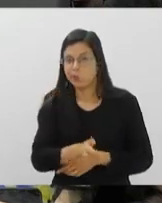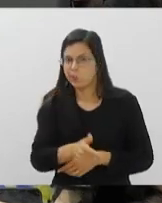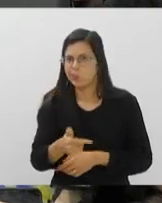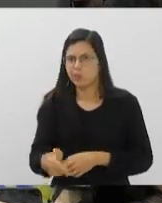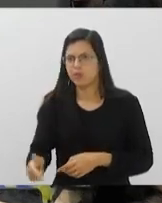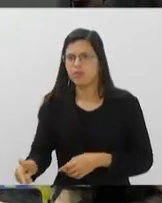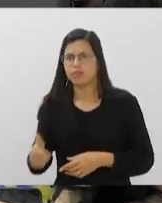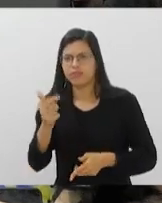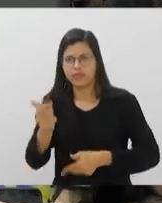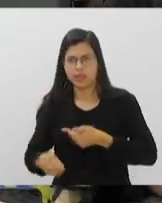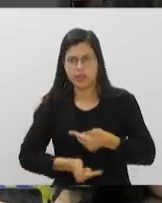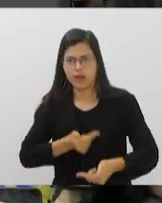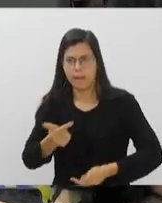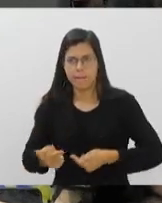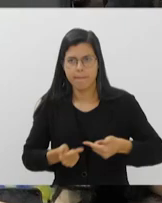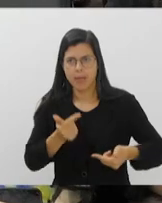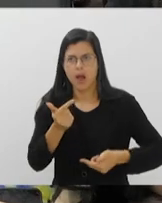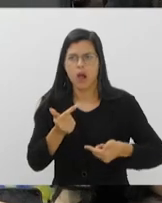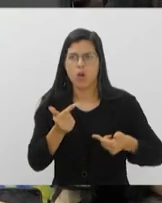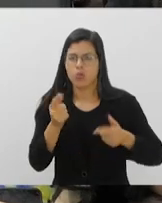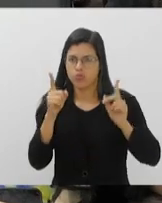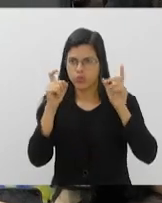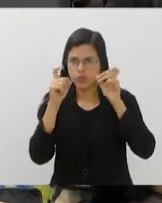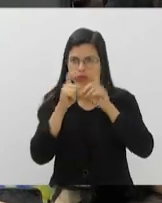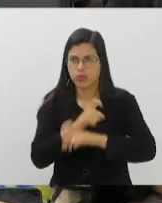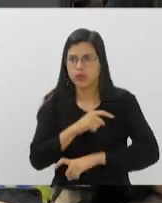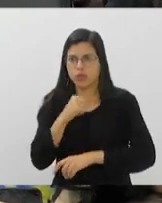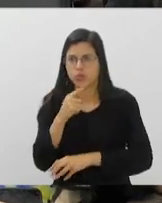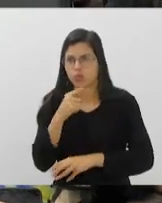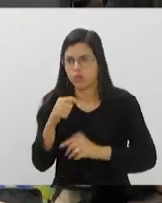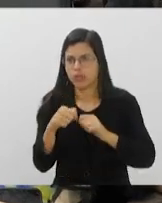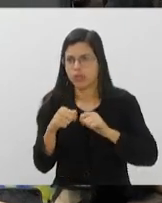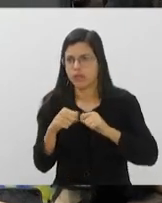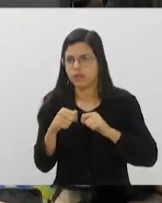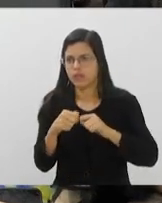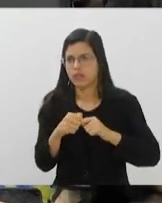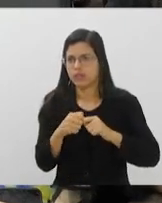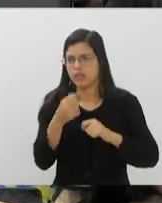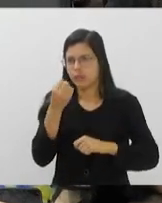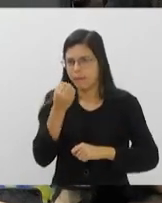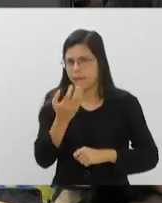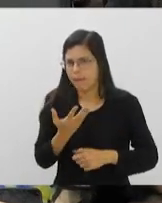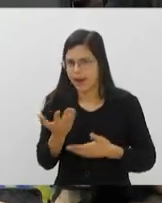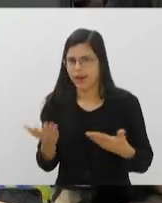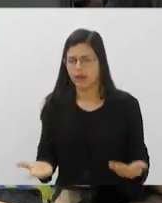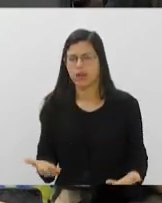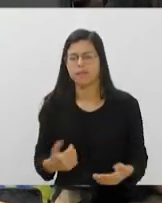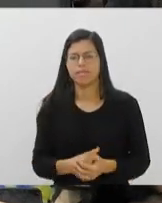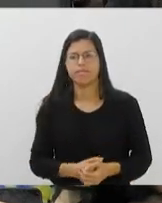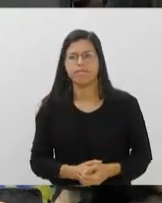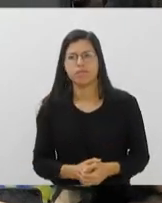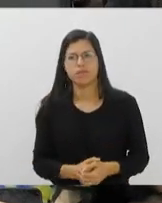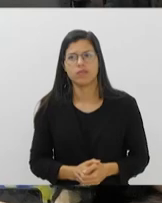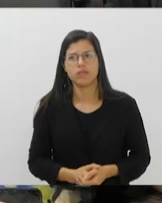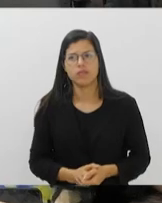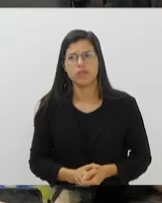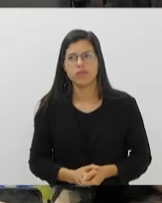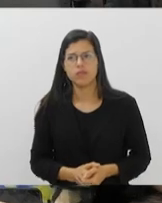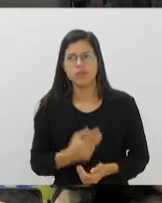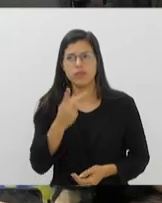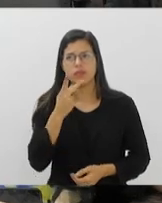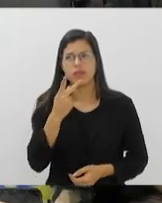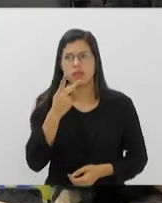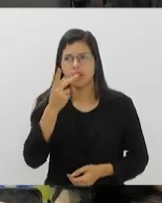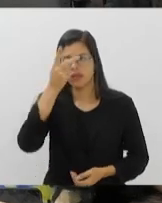fluxo de trabalho que às vezes sufoca a gente e a gente não consegue fazer bem feito tudo que a gente tem para fazer né E e dizer que as